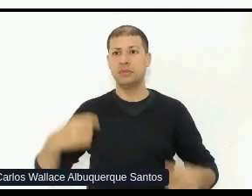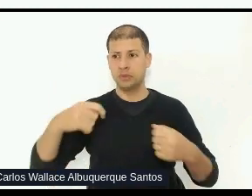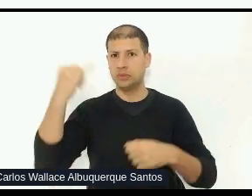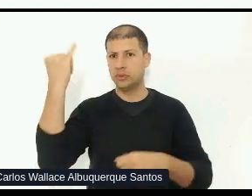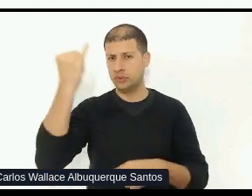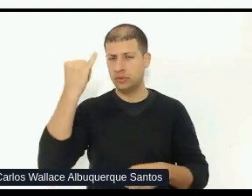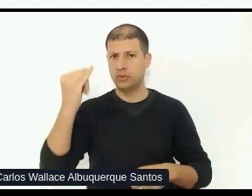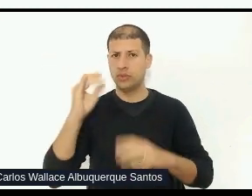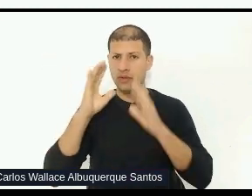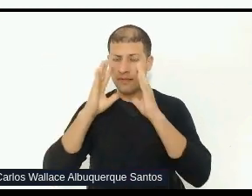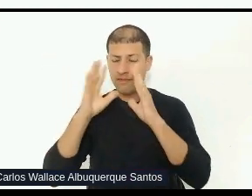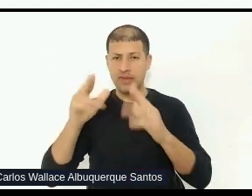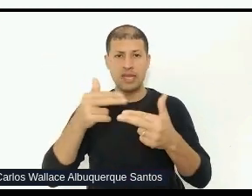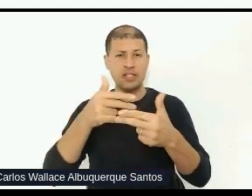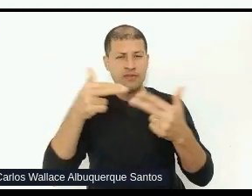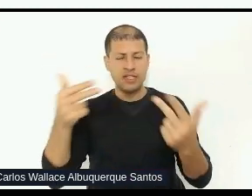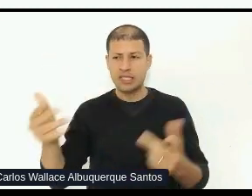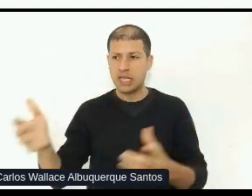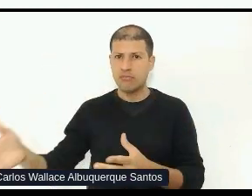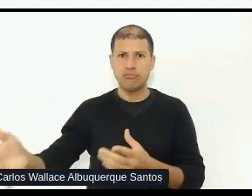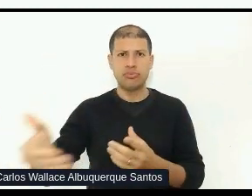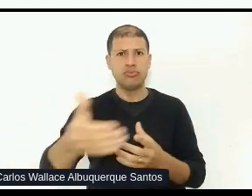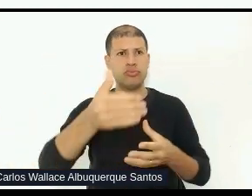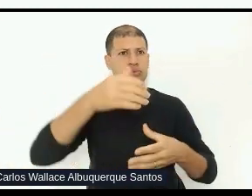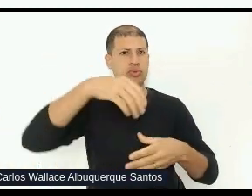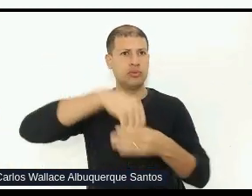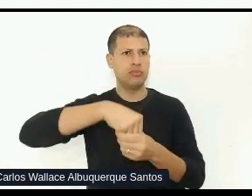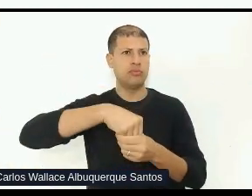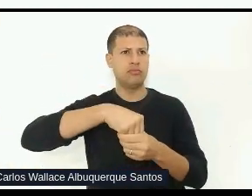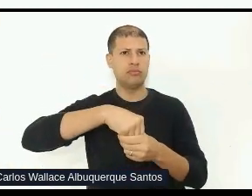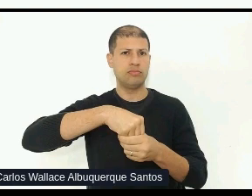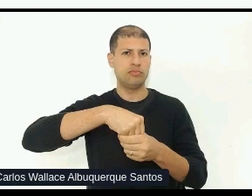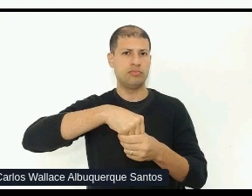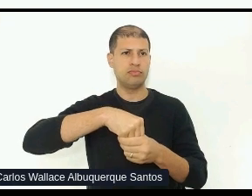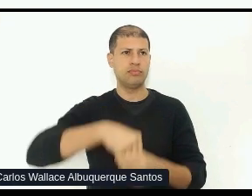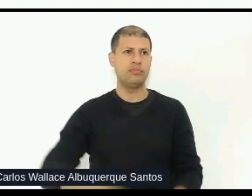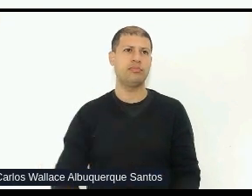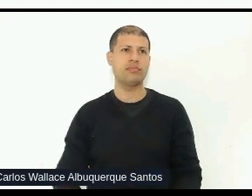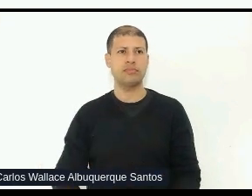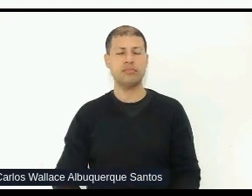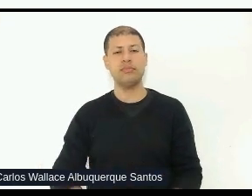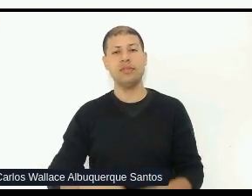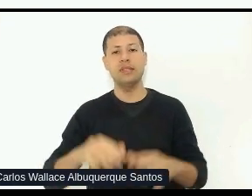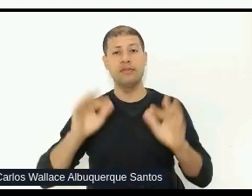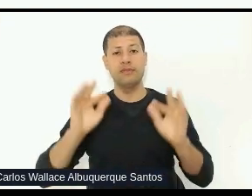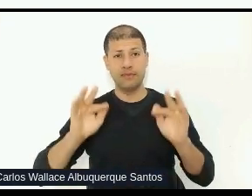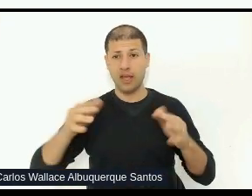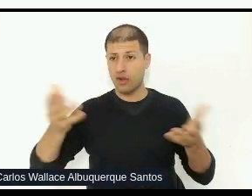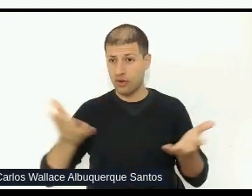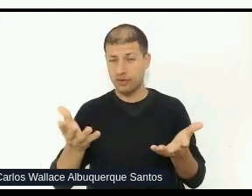a diversidade na nossa essência. E, finalmente,